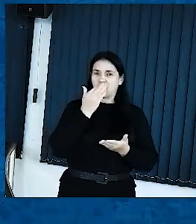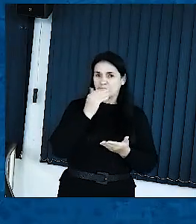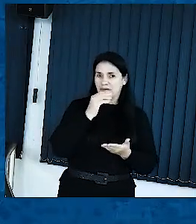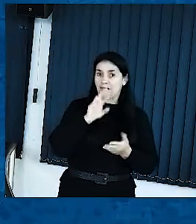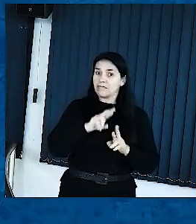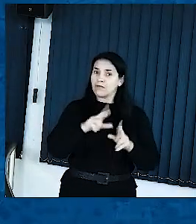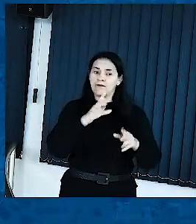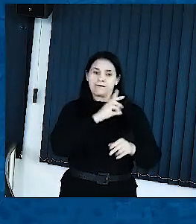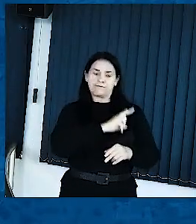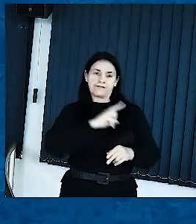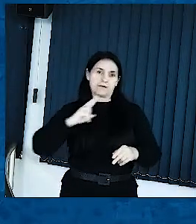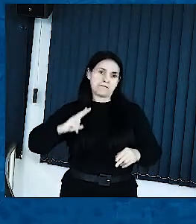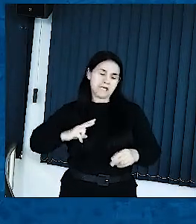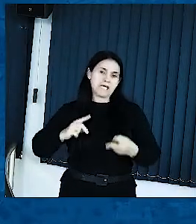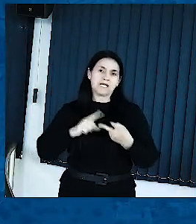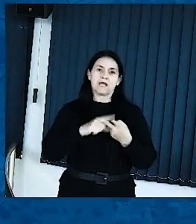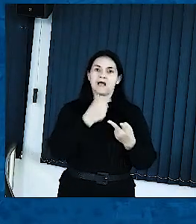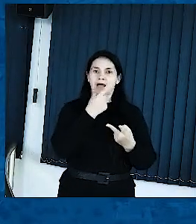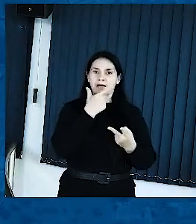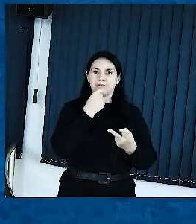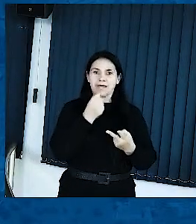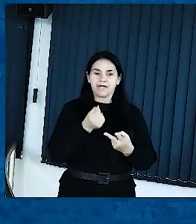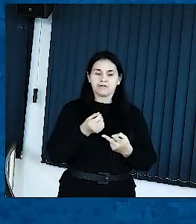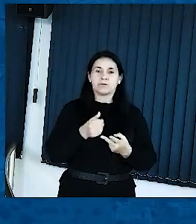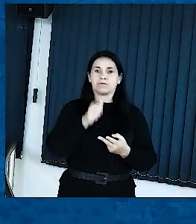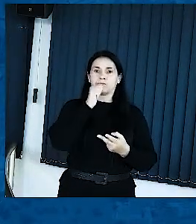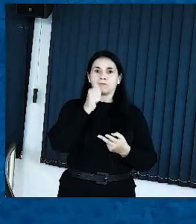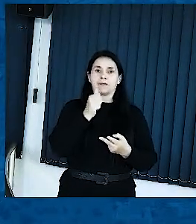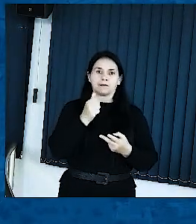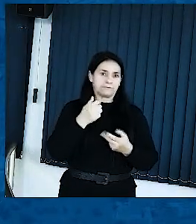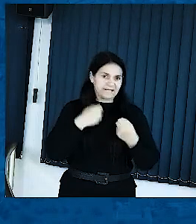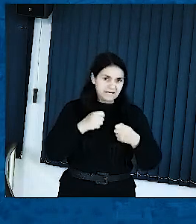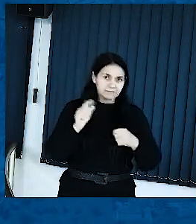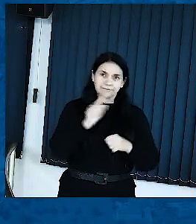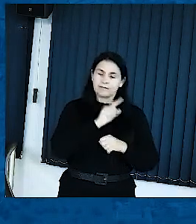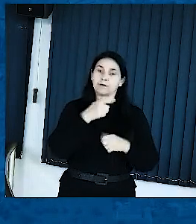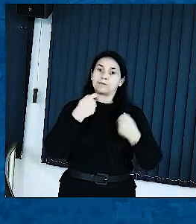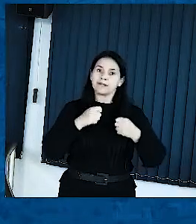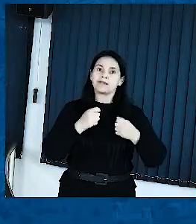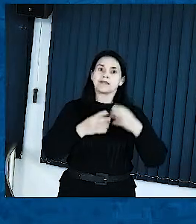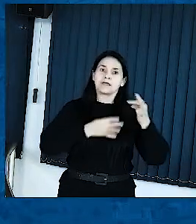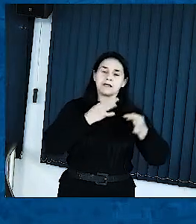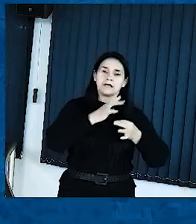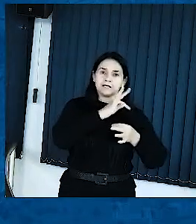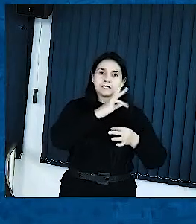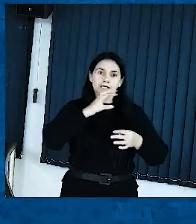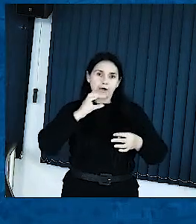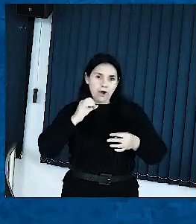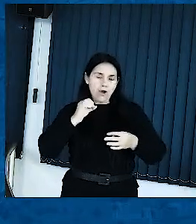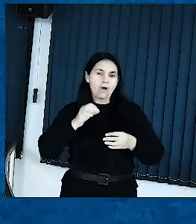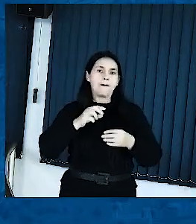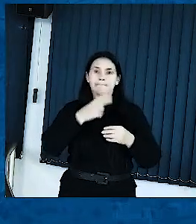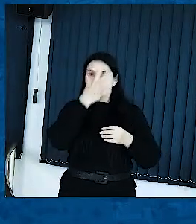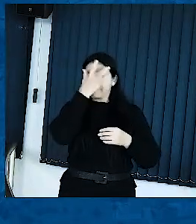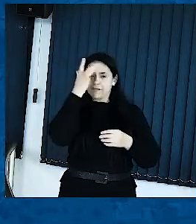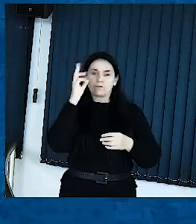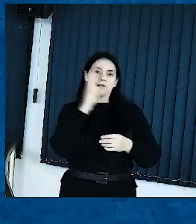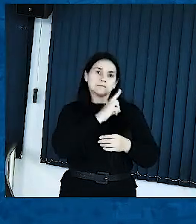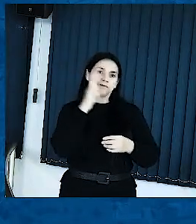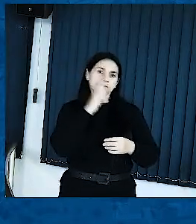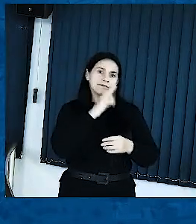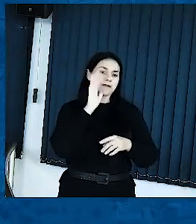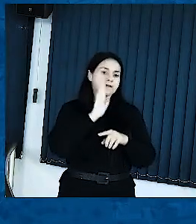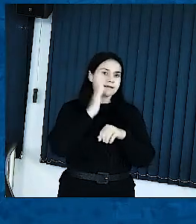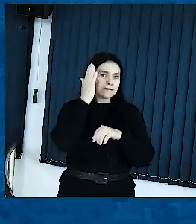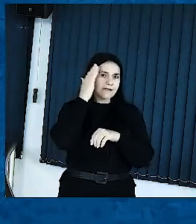para abrir apetite que vai melhorar. Ele precisa de intervenção, ele precisa de terapia ocupacional, ele precisa de um nutricionista que saiba lidar